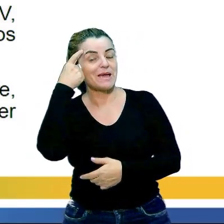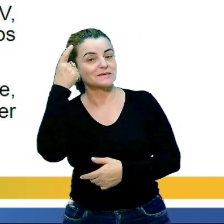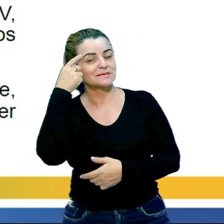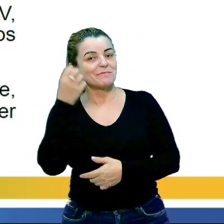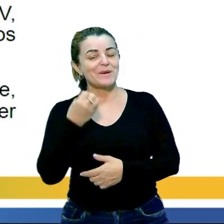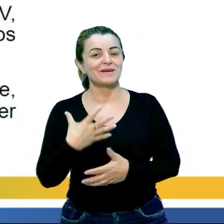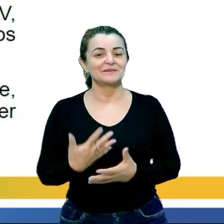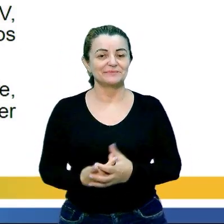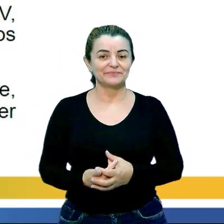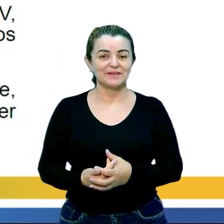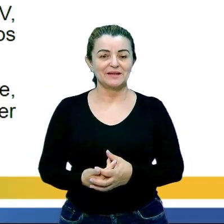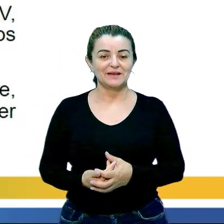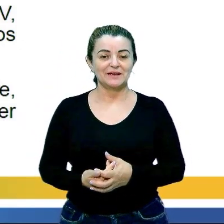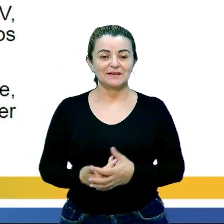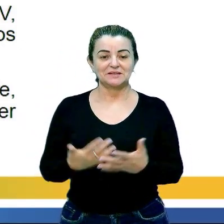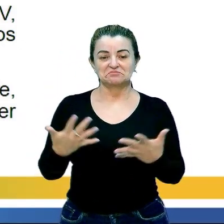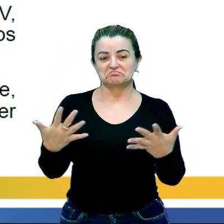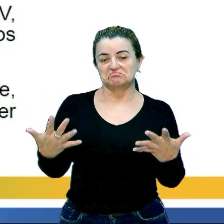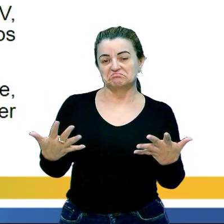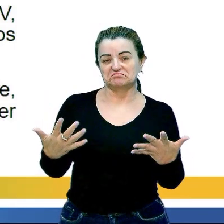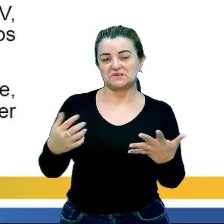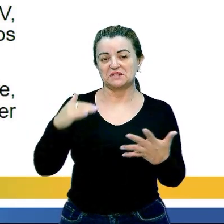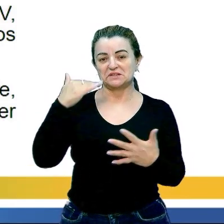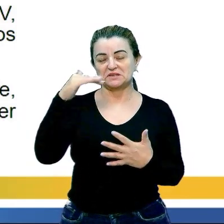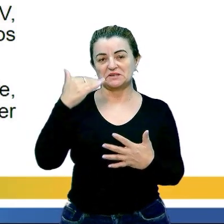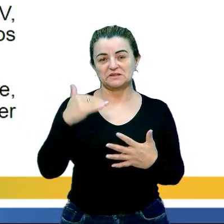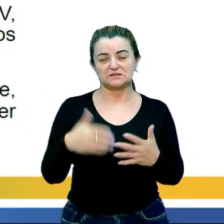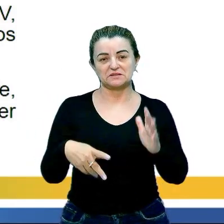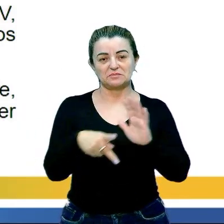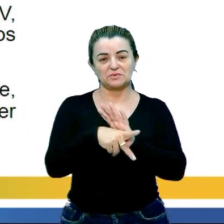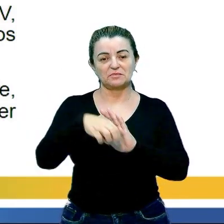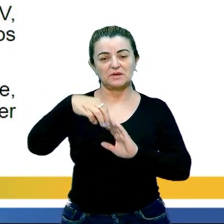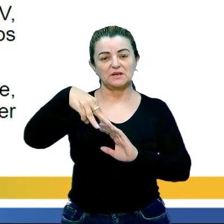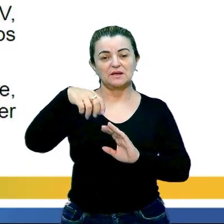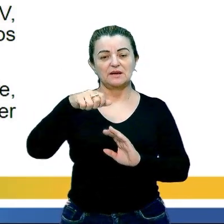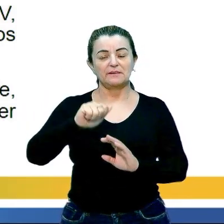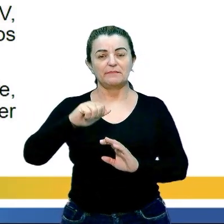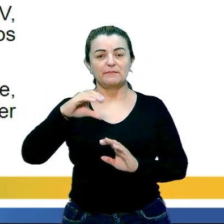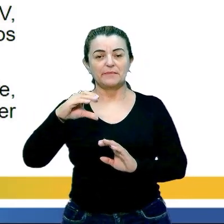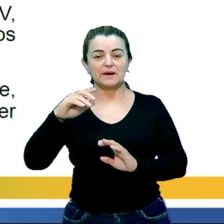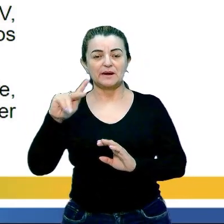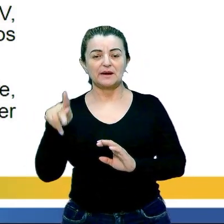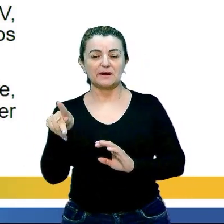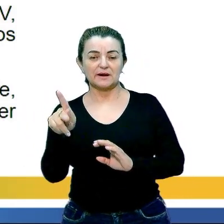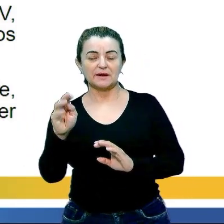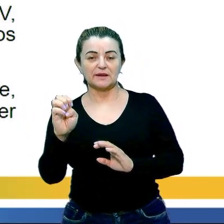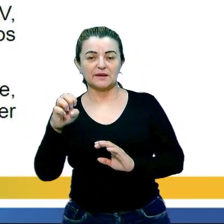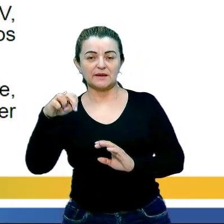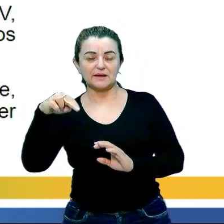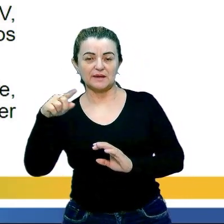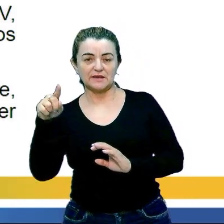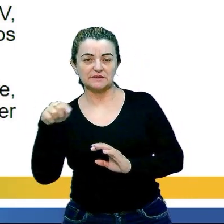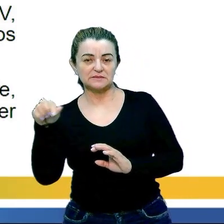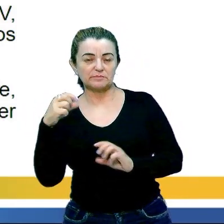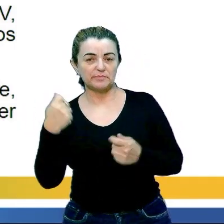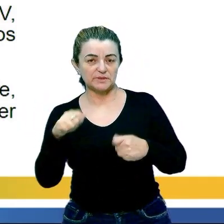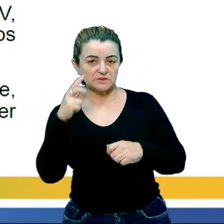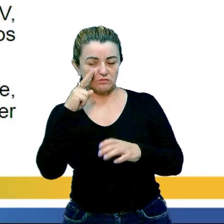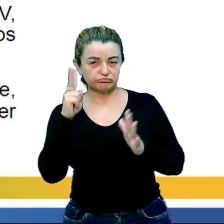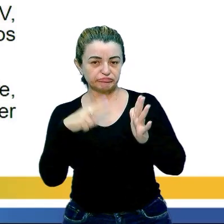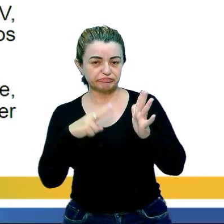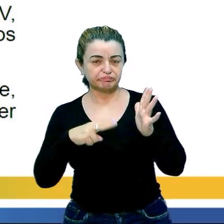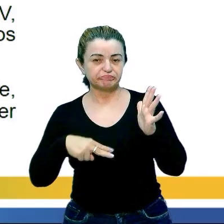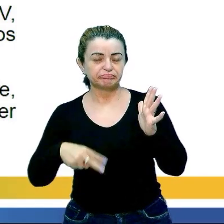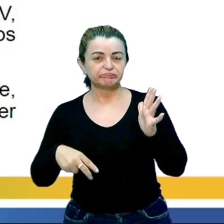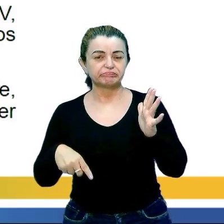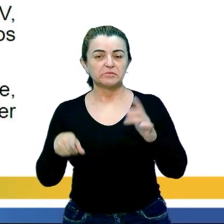bem, Essa questão aí da Mackenzie, tem vários detalhezinhos que vocês precisam observar,